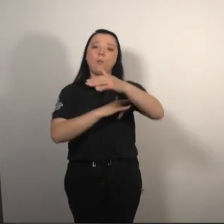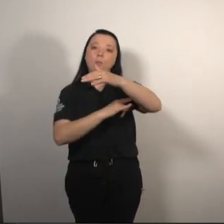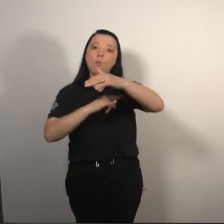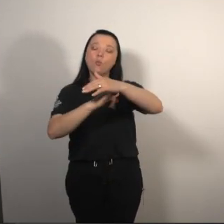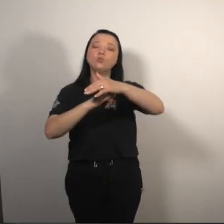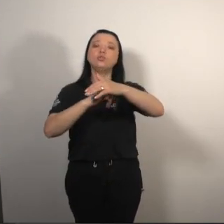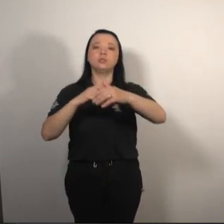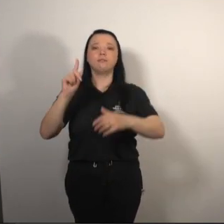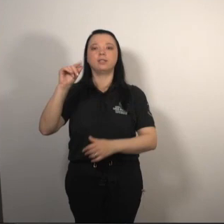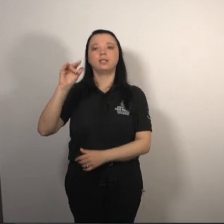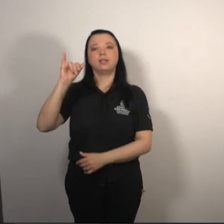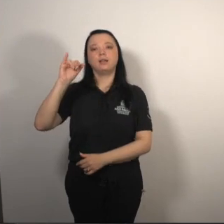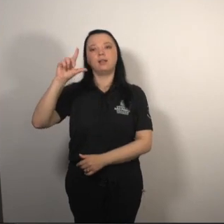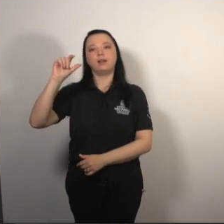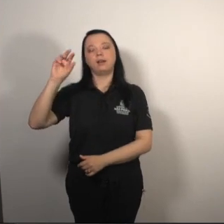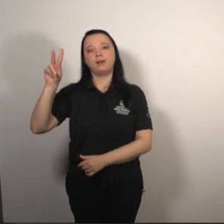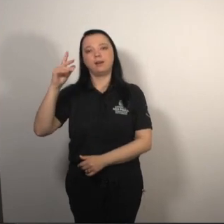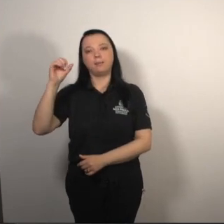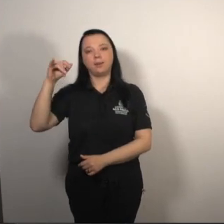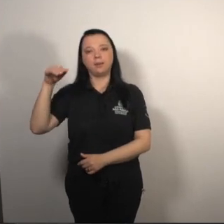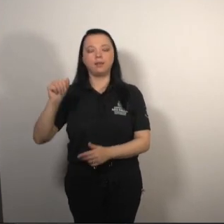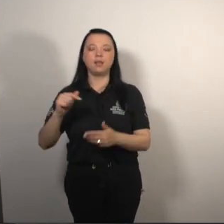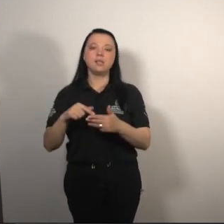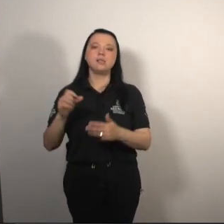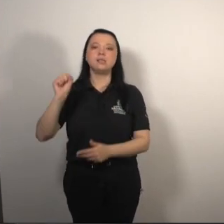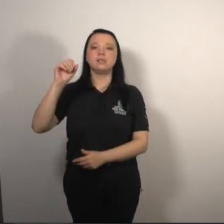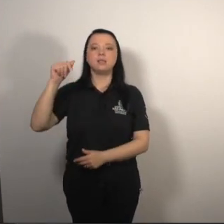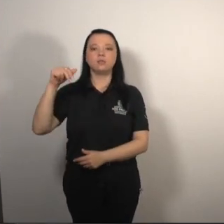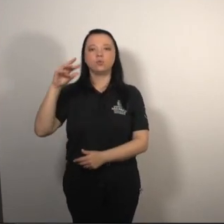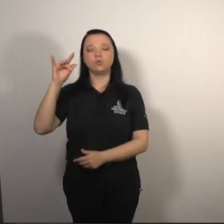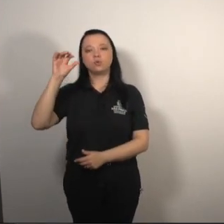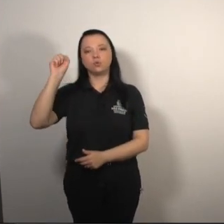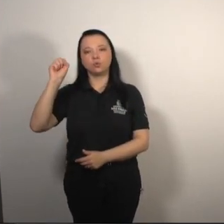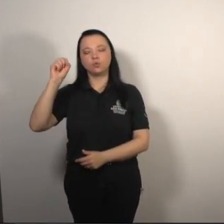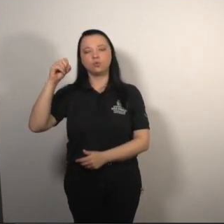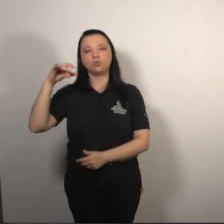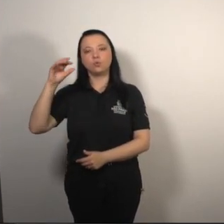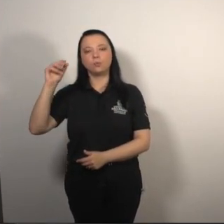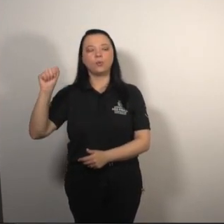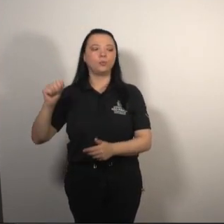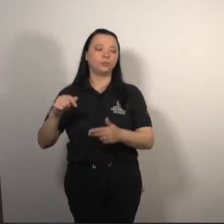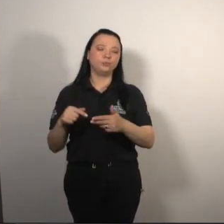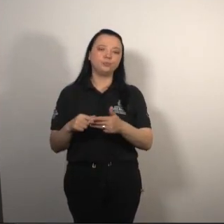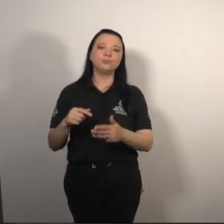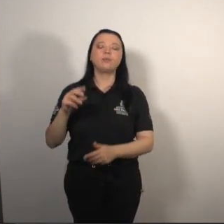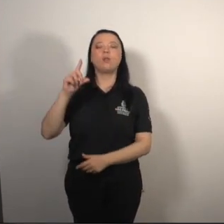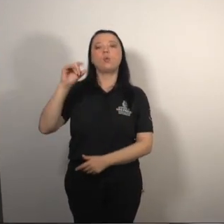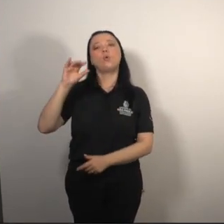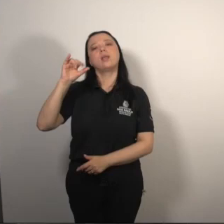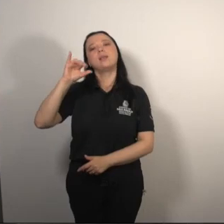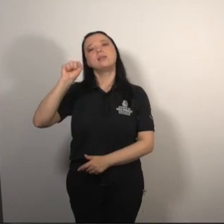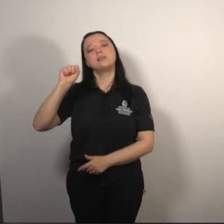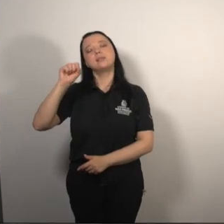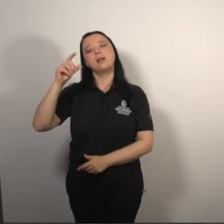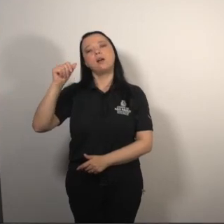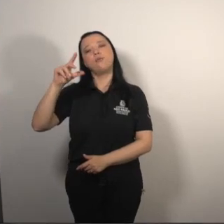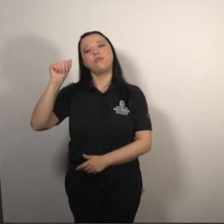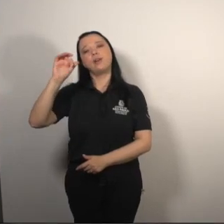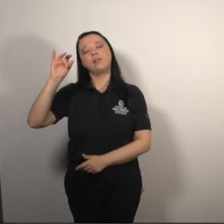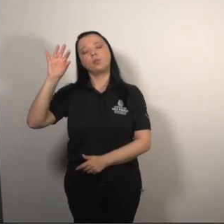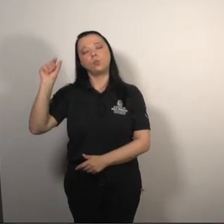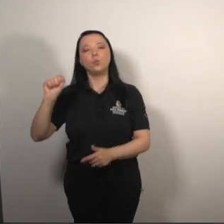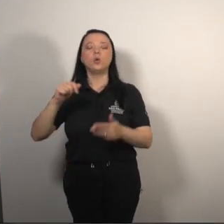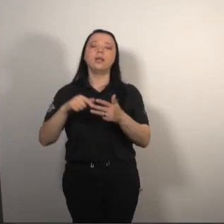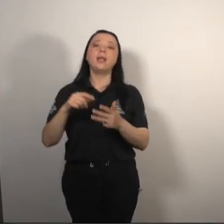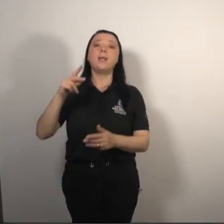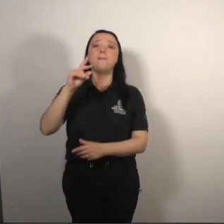Guilherme, Ponte da Avenida Santos Dumont, Viaduto Engenheiro Luiz Alfredo Falcão Bauer e Pontilhão na